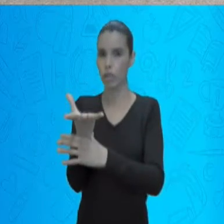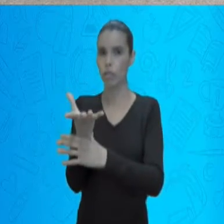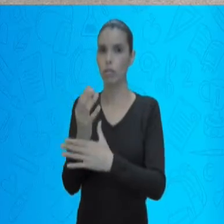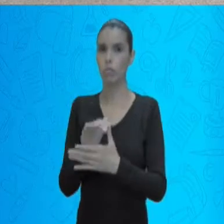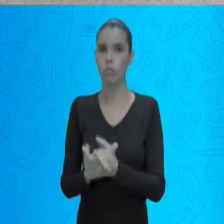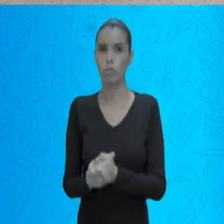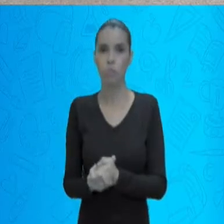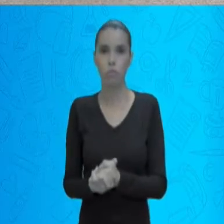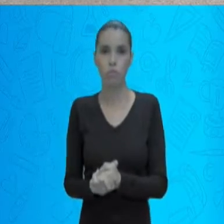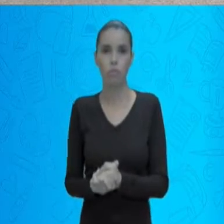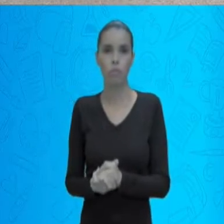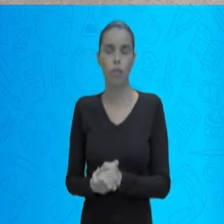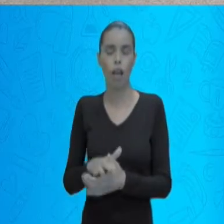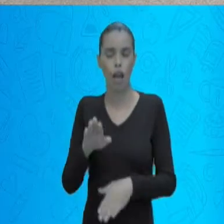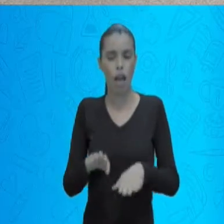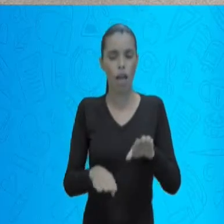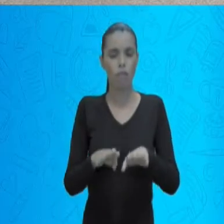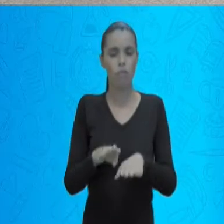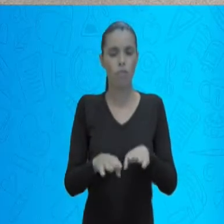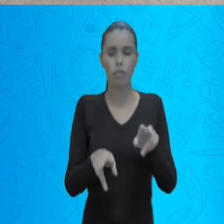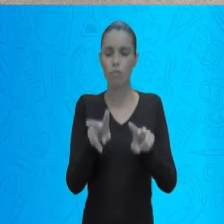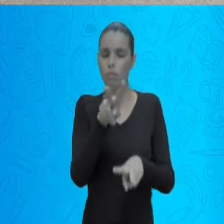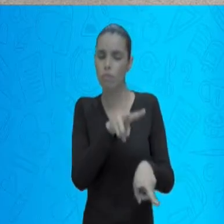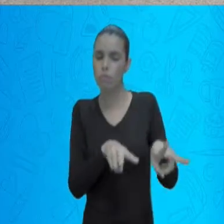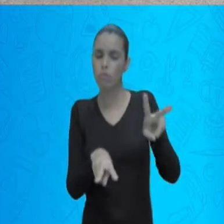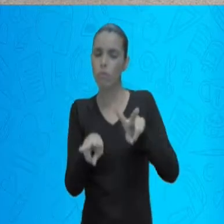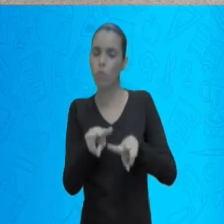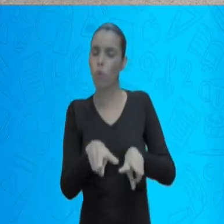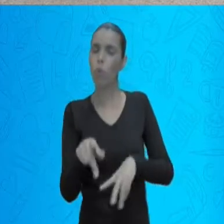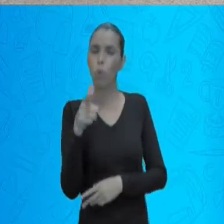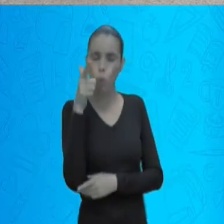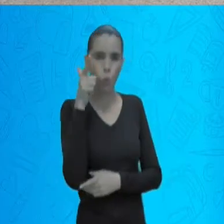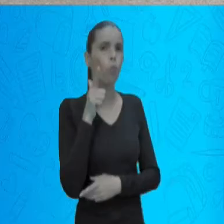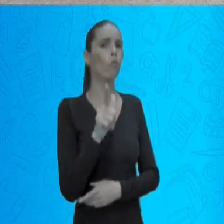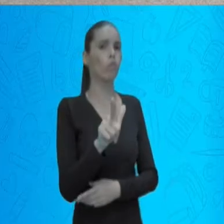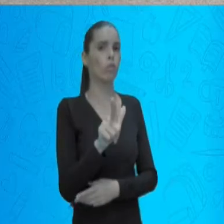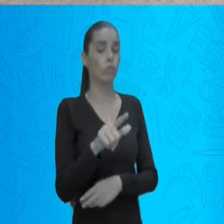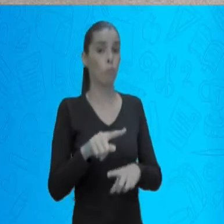mesmo com o uso de óculos, a gente não consegue